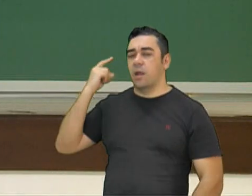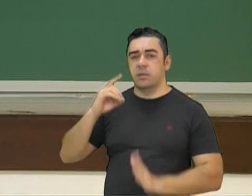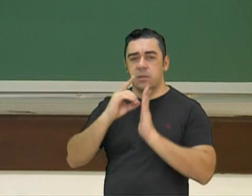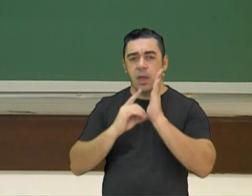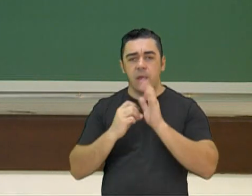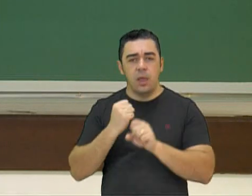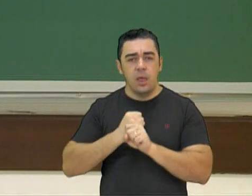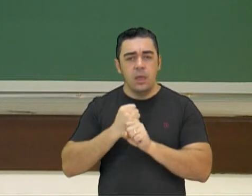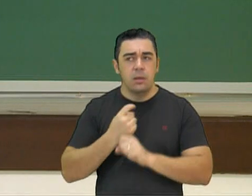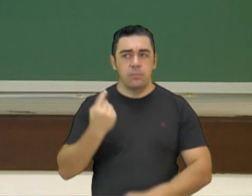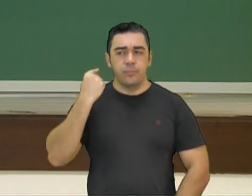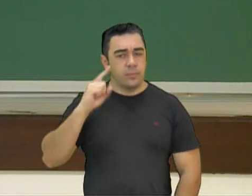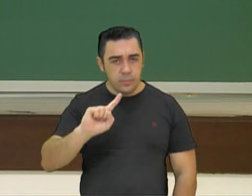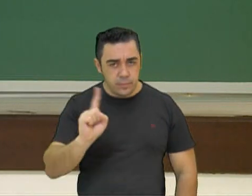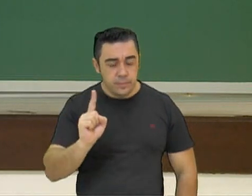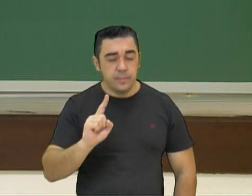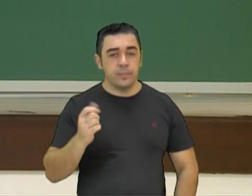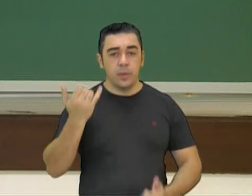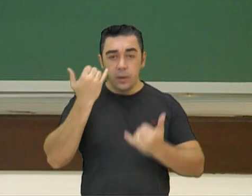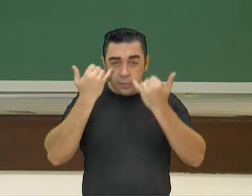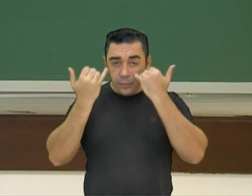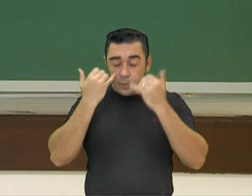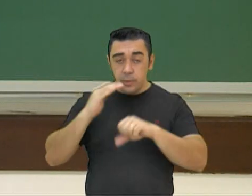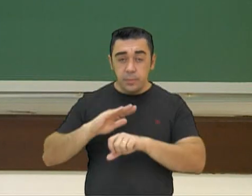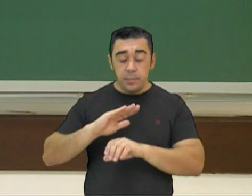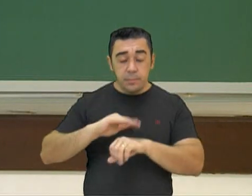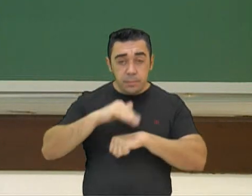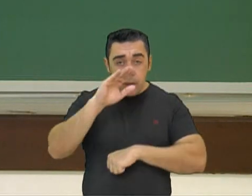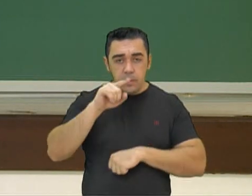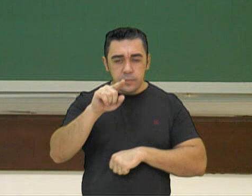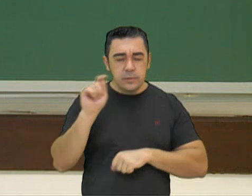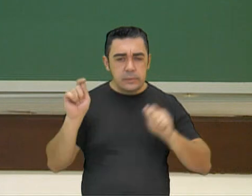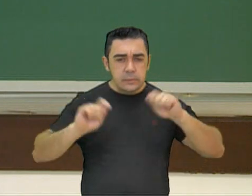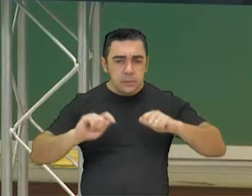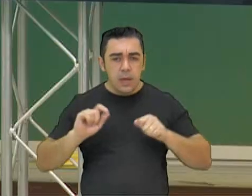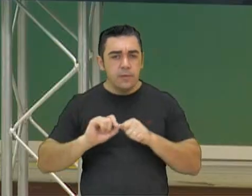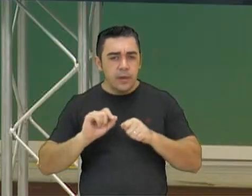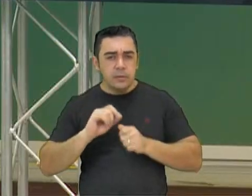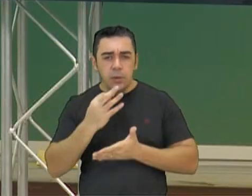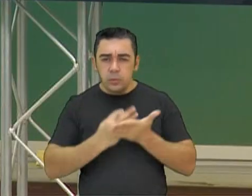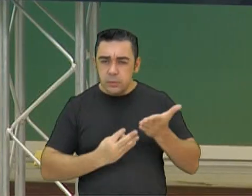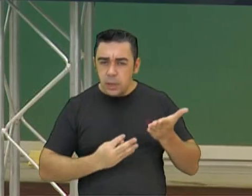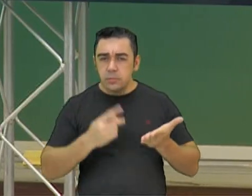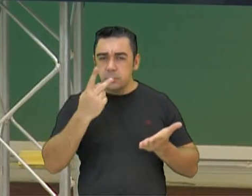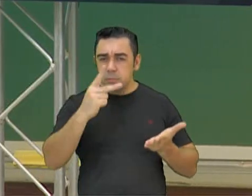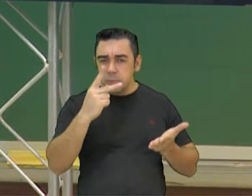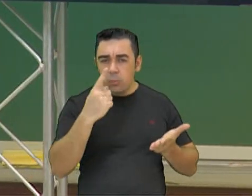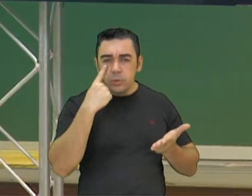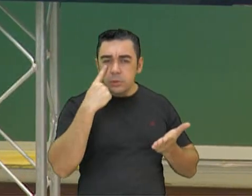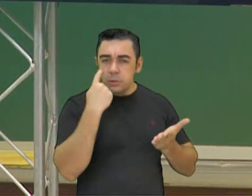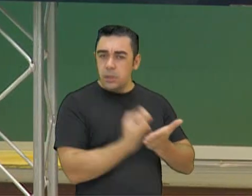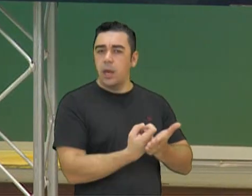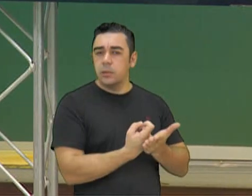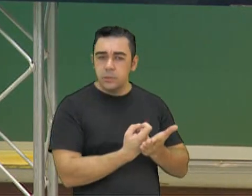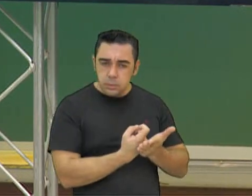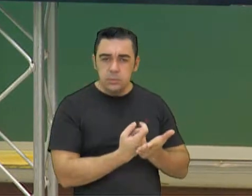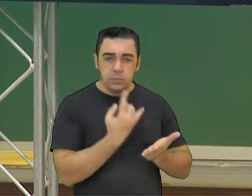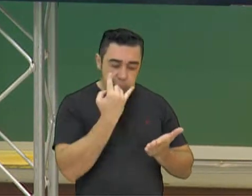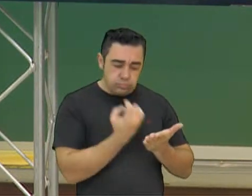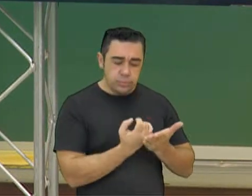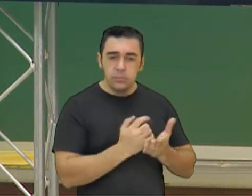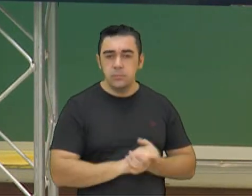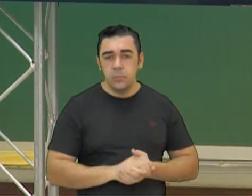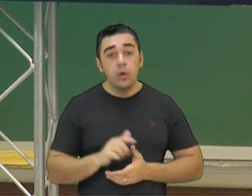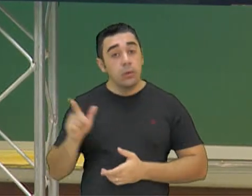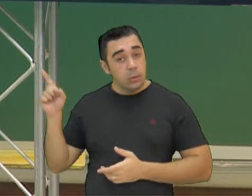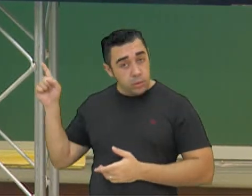atrás. Todas as informações, o máximo que você puder para tornar o seu texto interessante. Tranquilo? Então, tá aqui